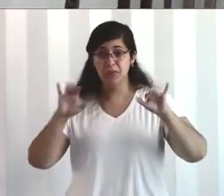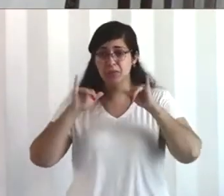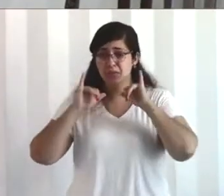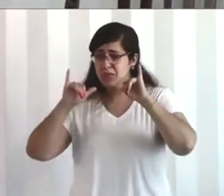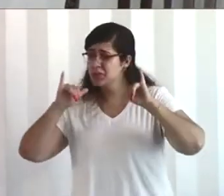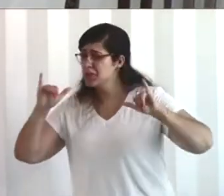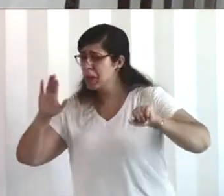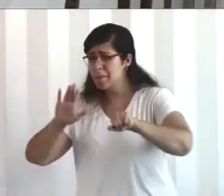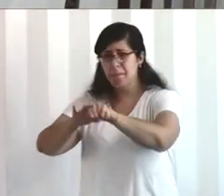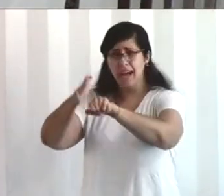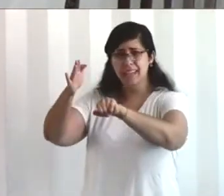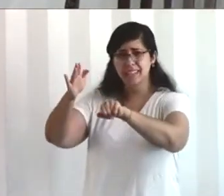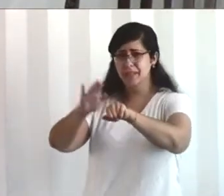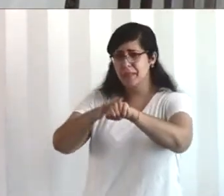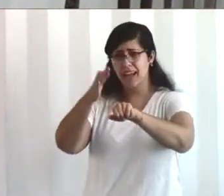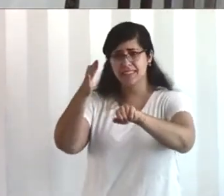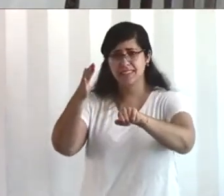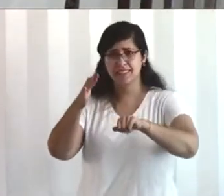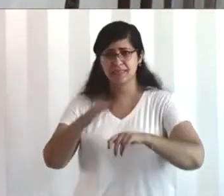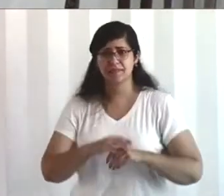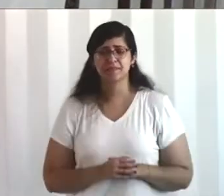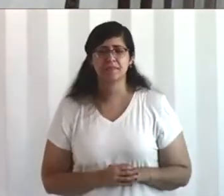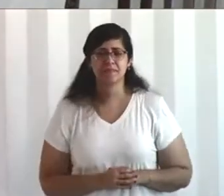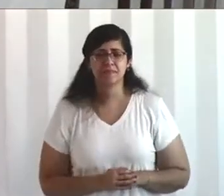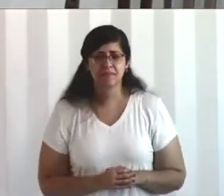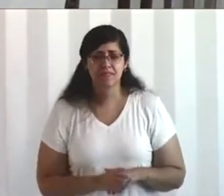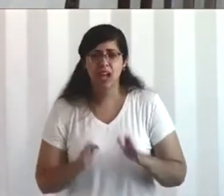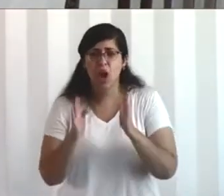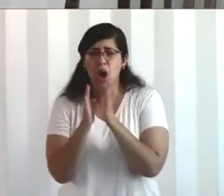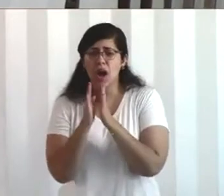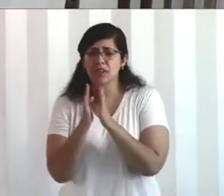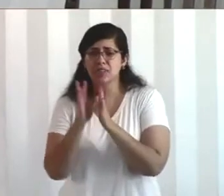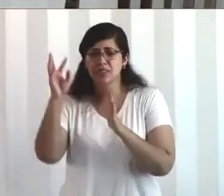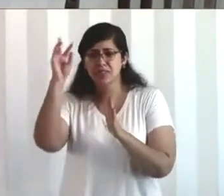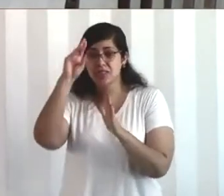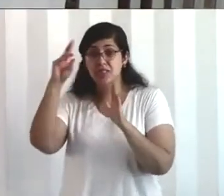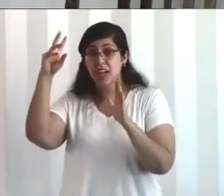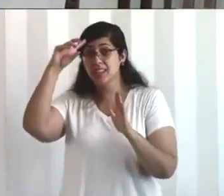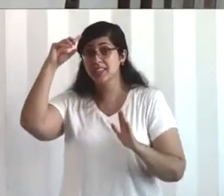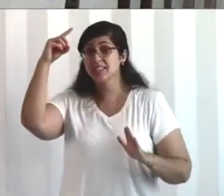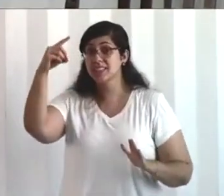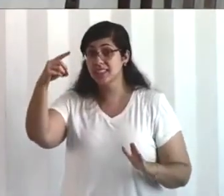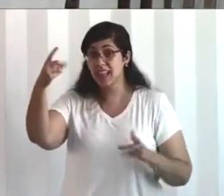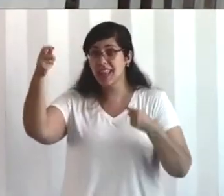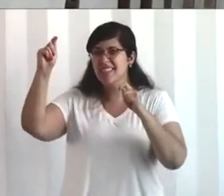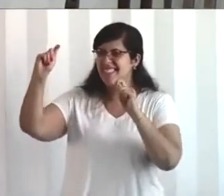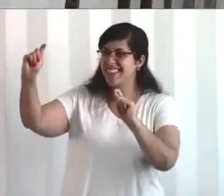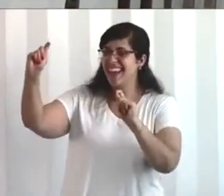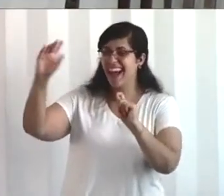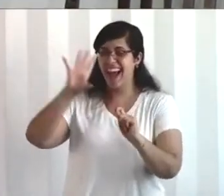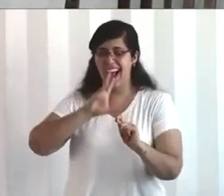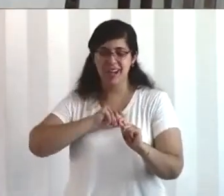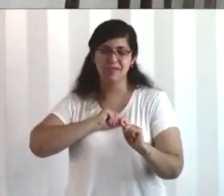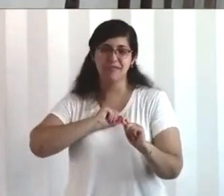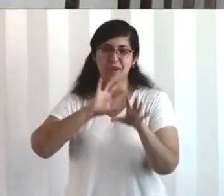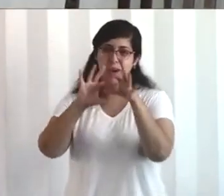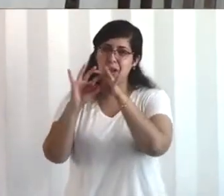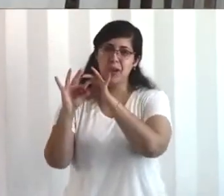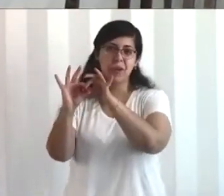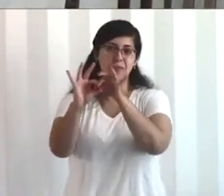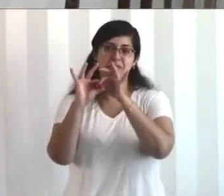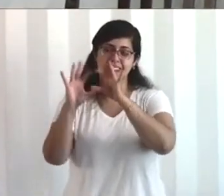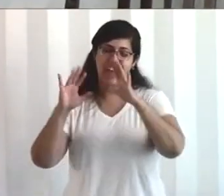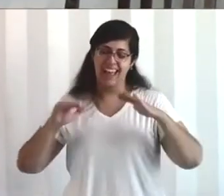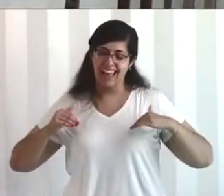pelas plataformas sociais. Oremos para que o Senhor nos dê amor entre nós, comunhão, alegria de estarmos